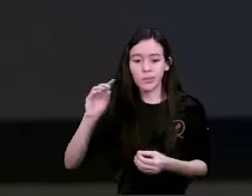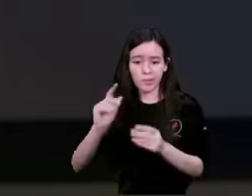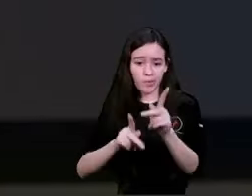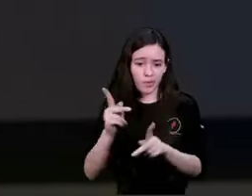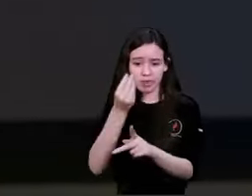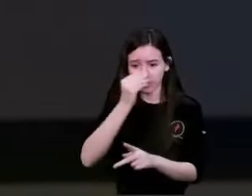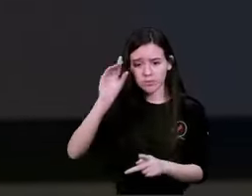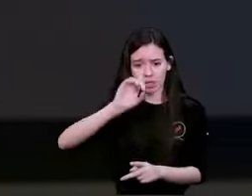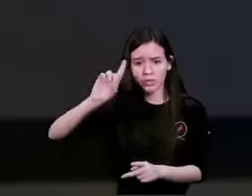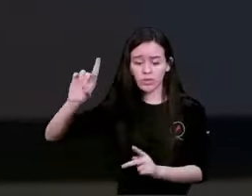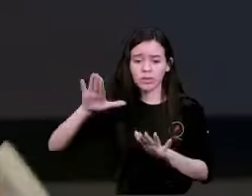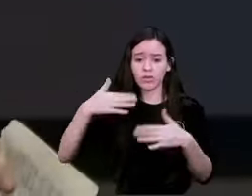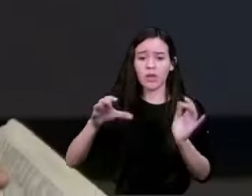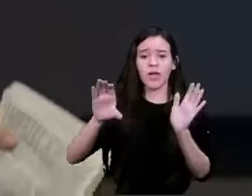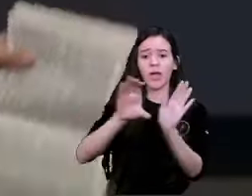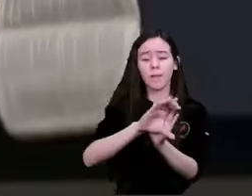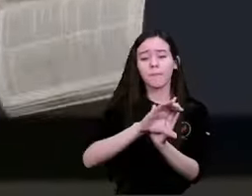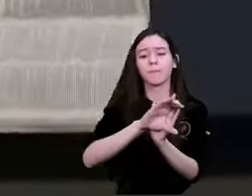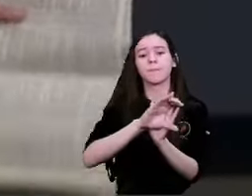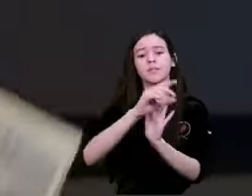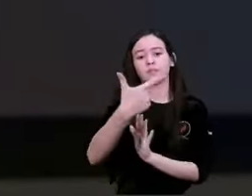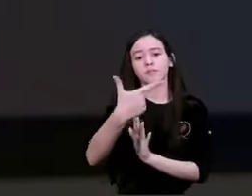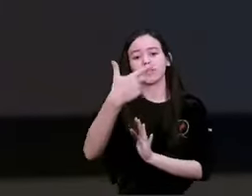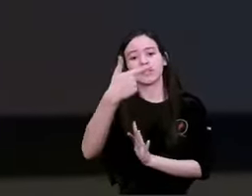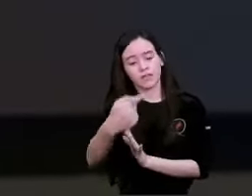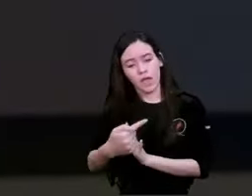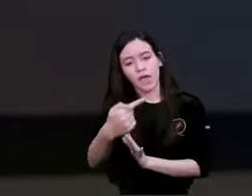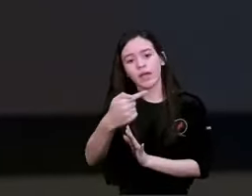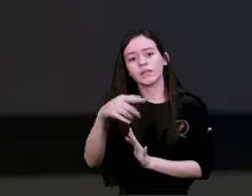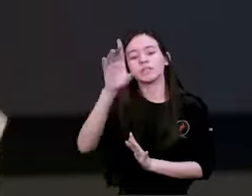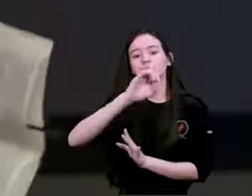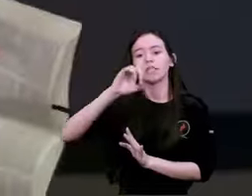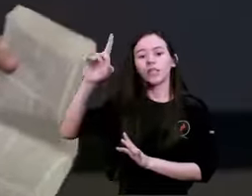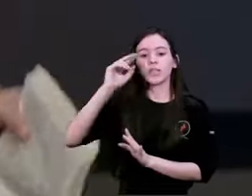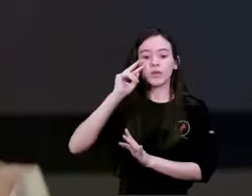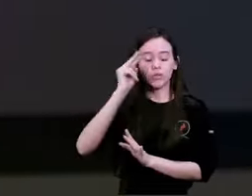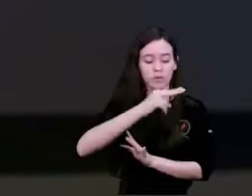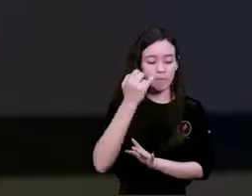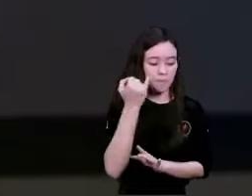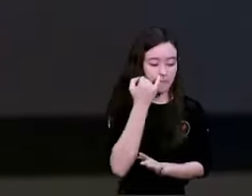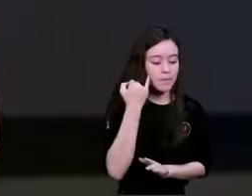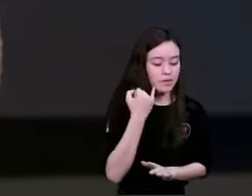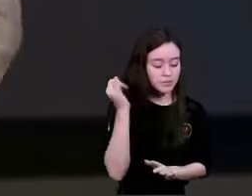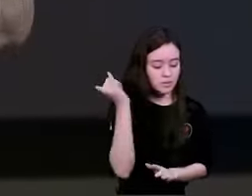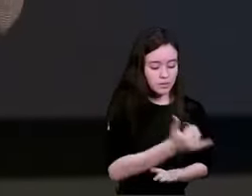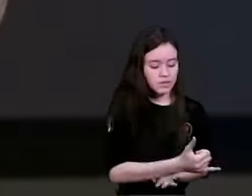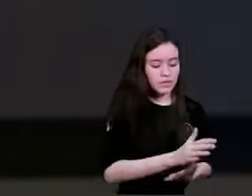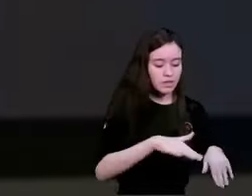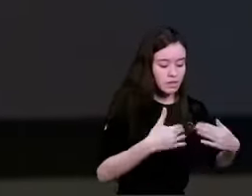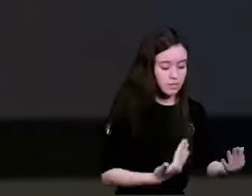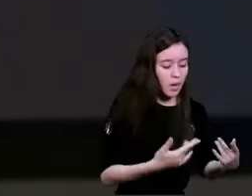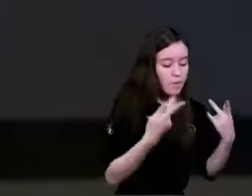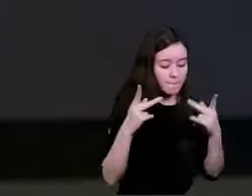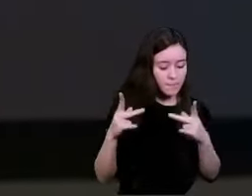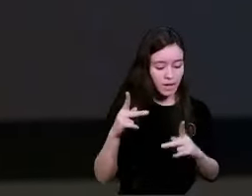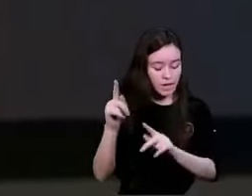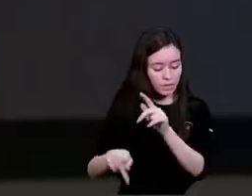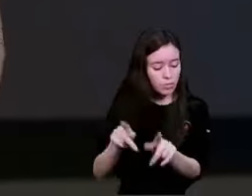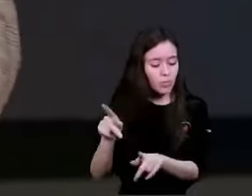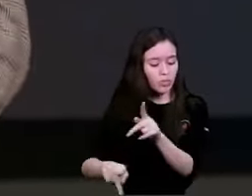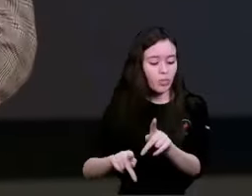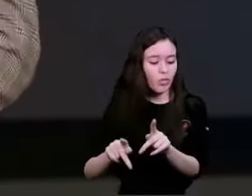quiseram ouvir, no capítulo de número 27, Deus olha para Jeremias e diga: então pregue para esse